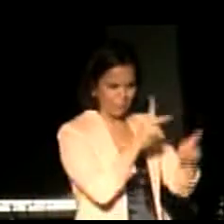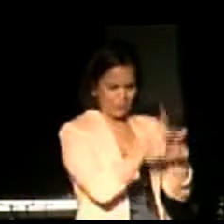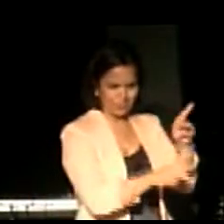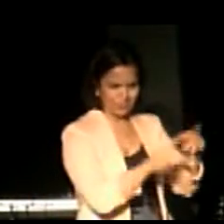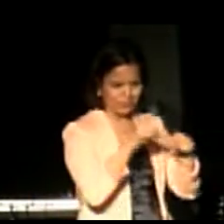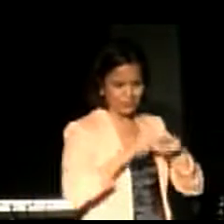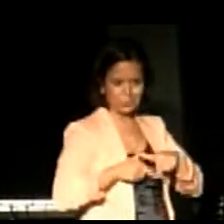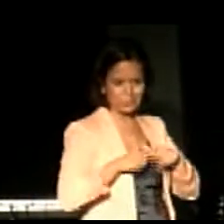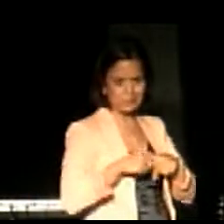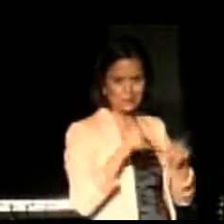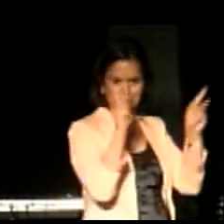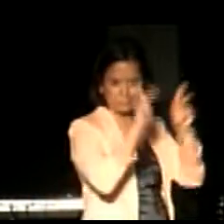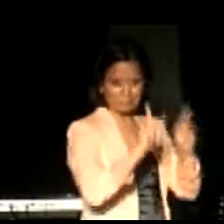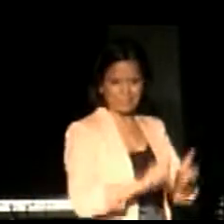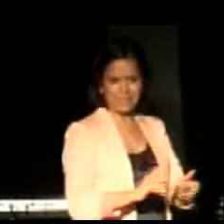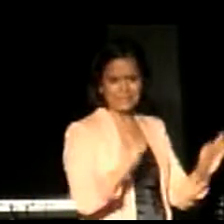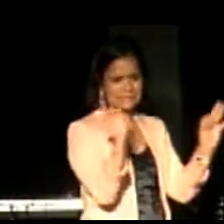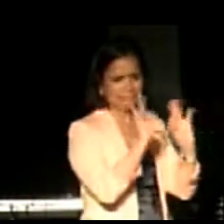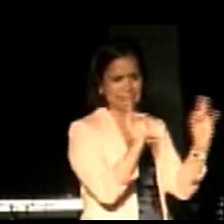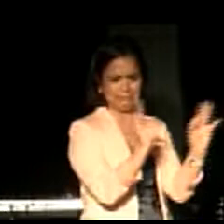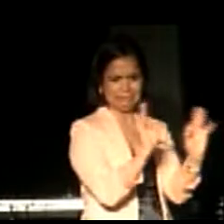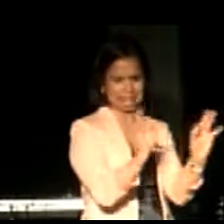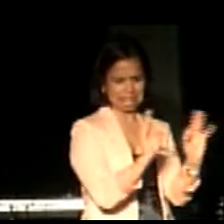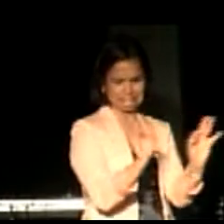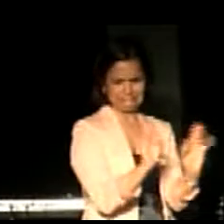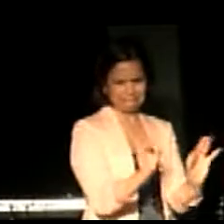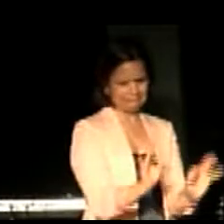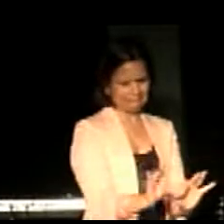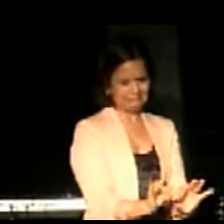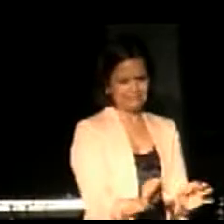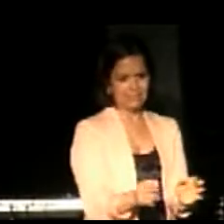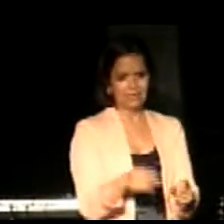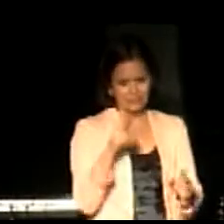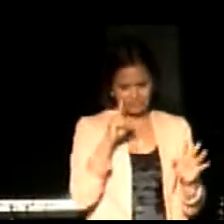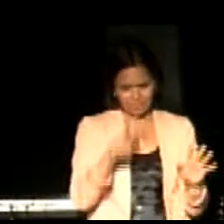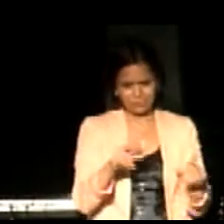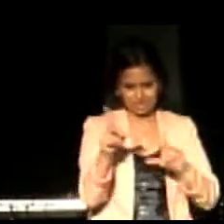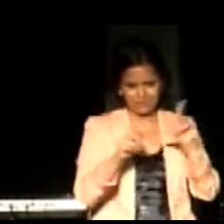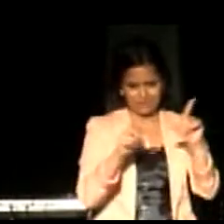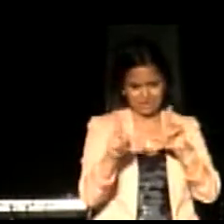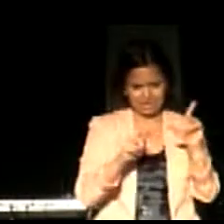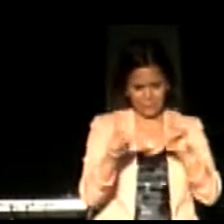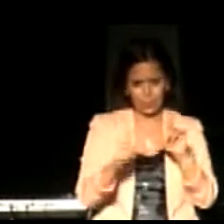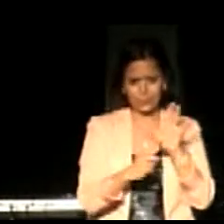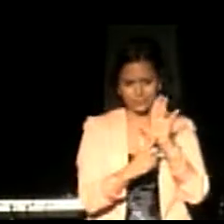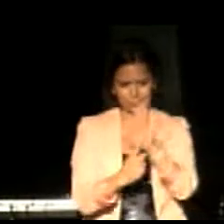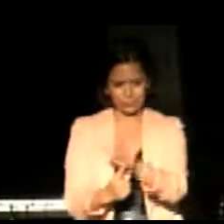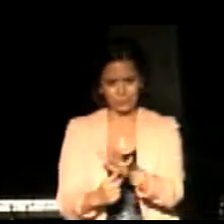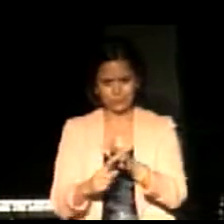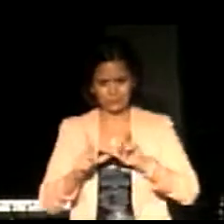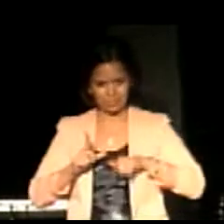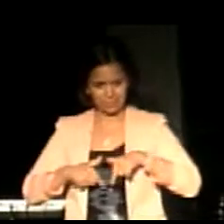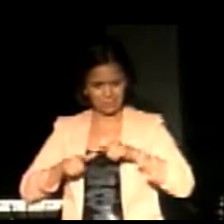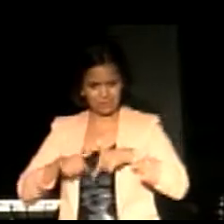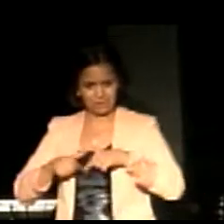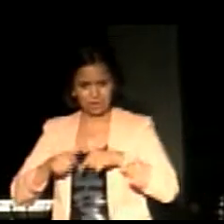Não. Você talvez tenha visto as notícias da TV nesta semana, Obama em